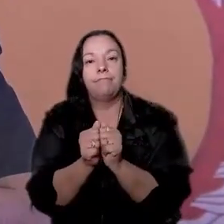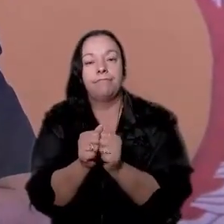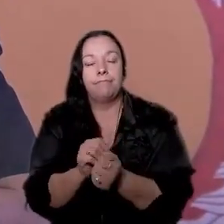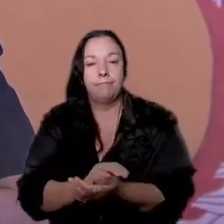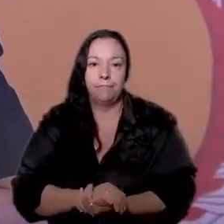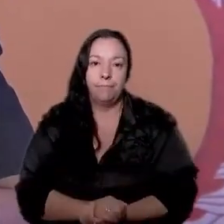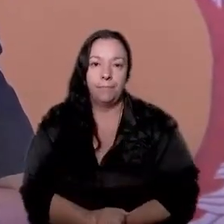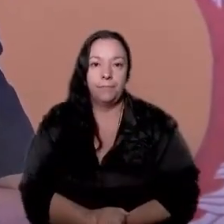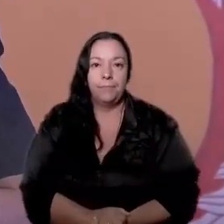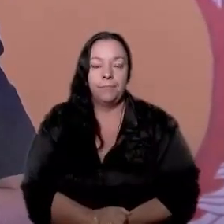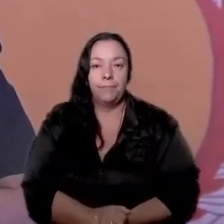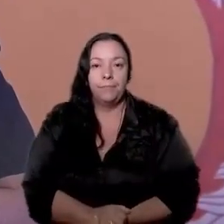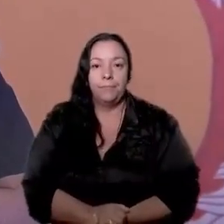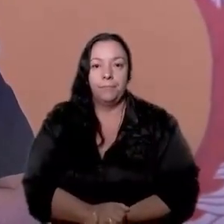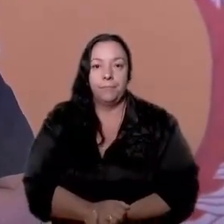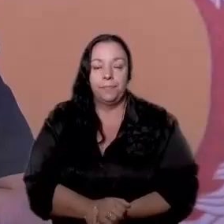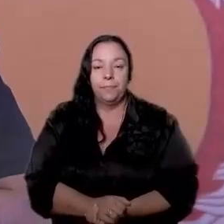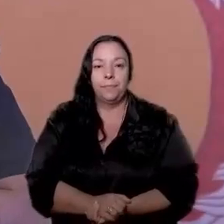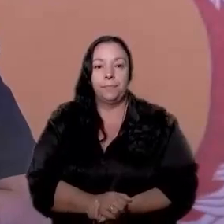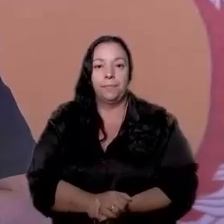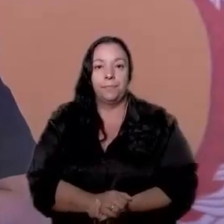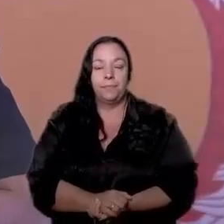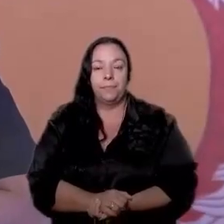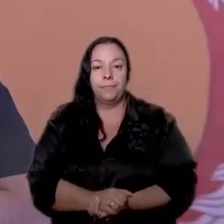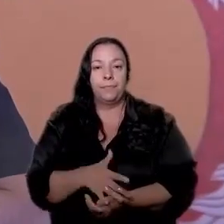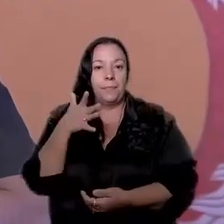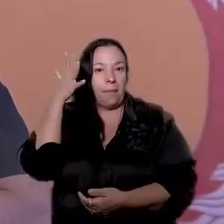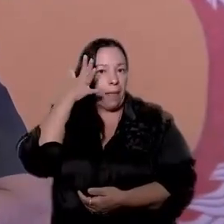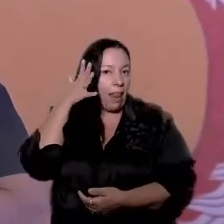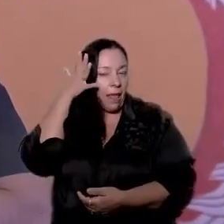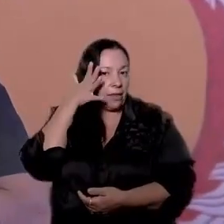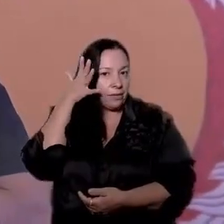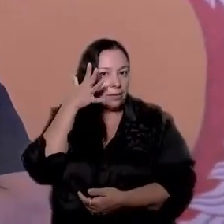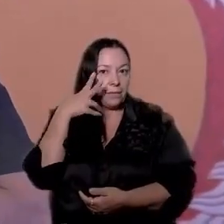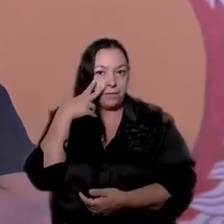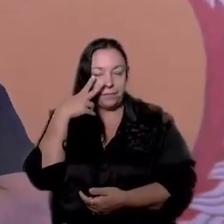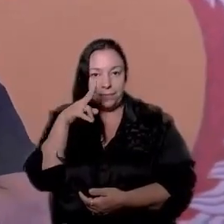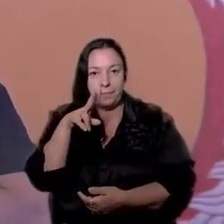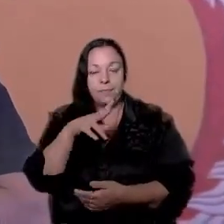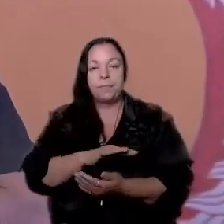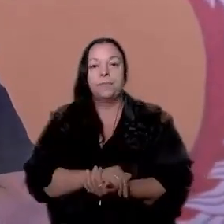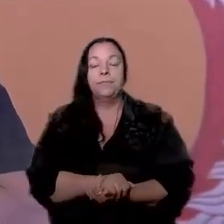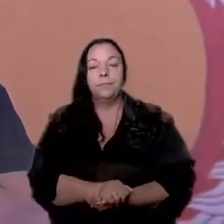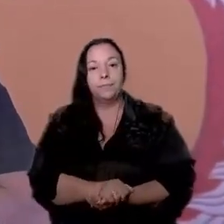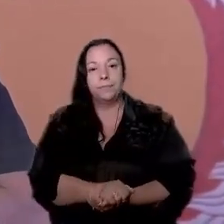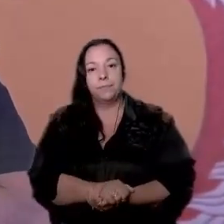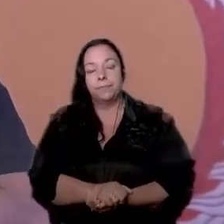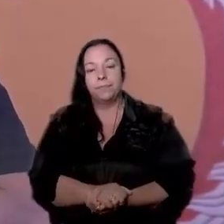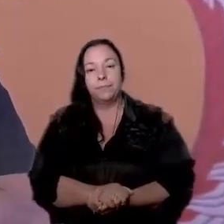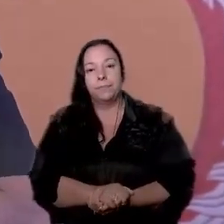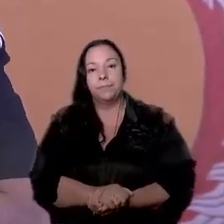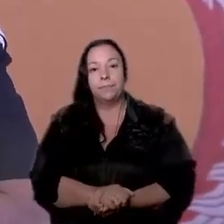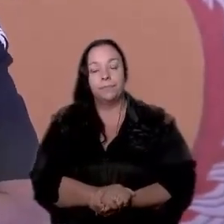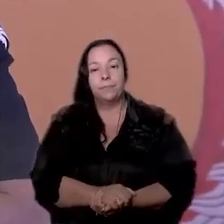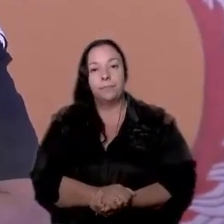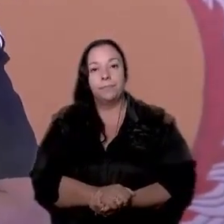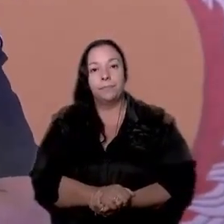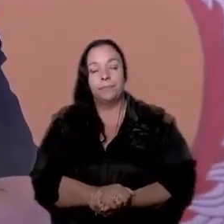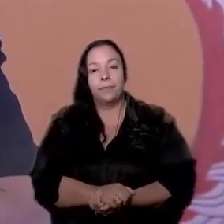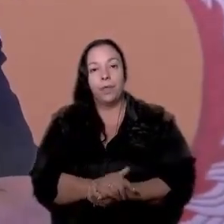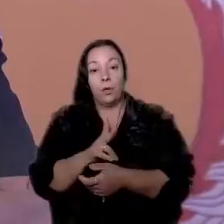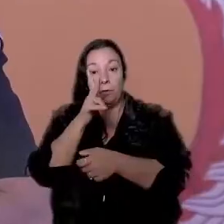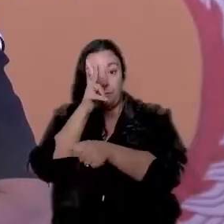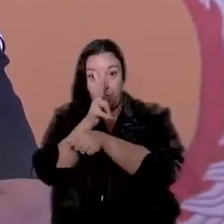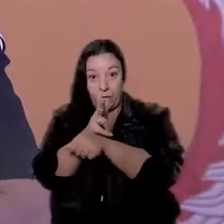assim... eu estava até agora assistindo lá uma palestra, e eu acho que vocês têm a mesma sensação. Quando aparece o